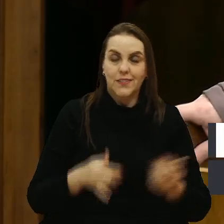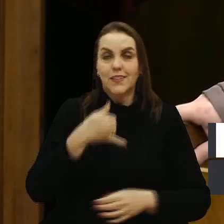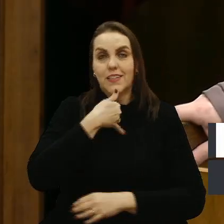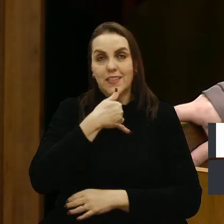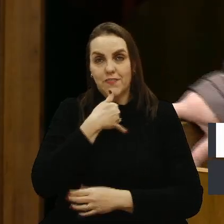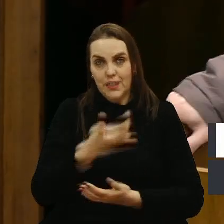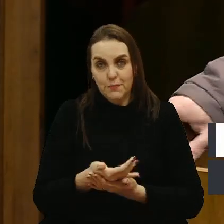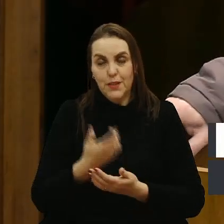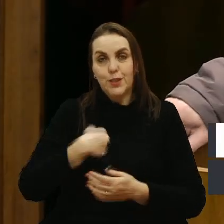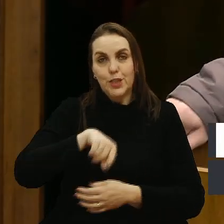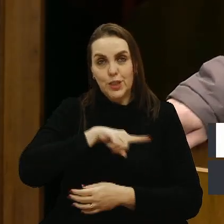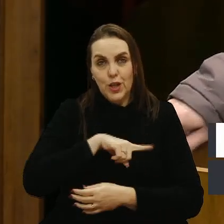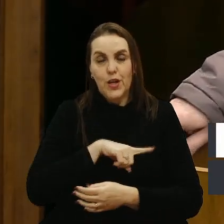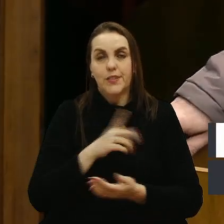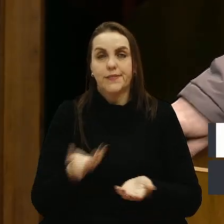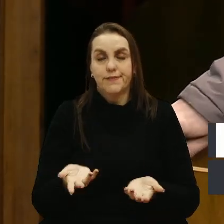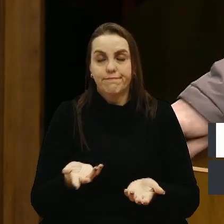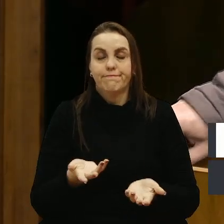fica fazendo